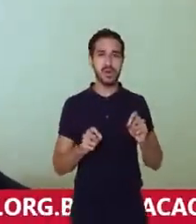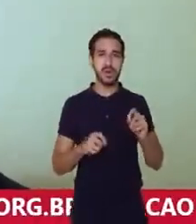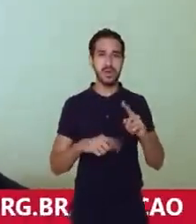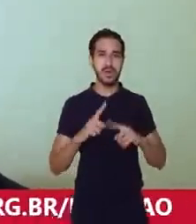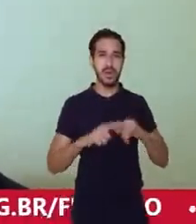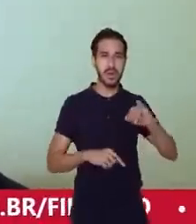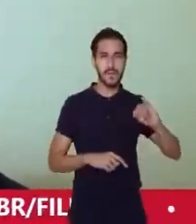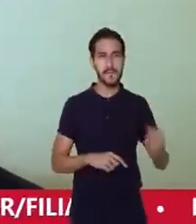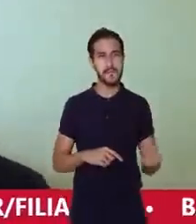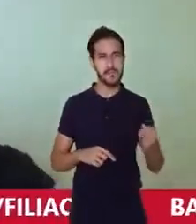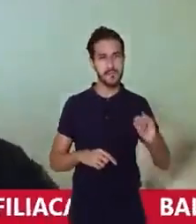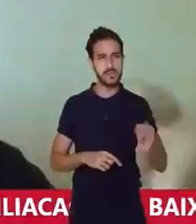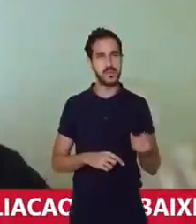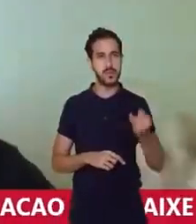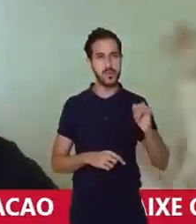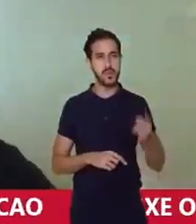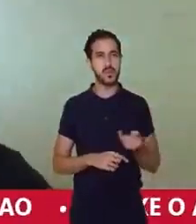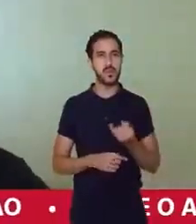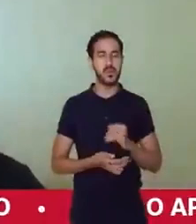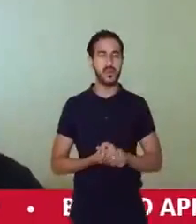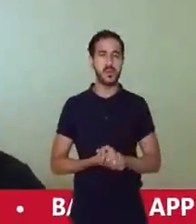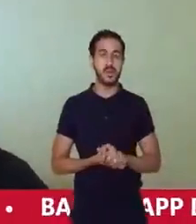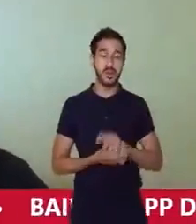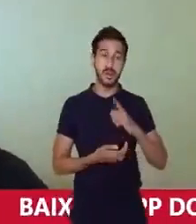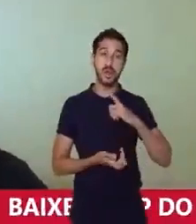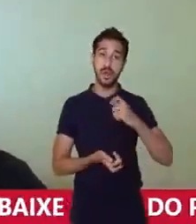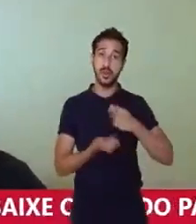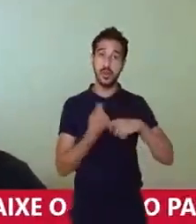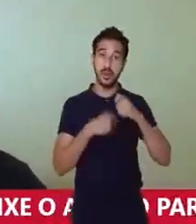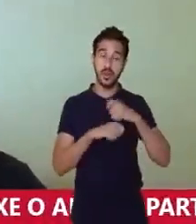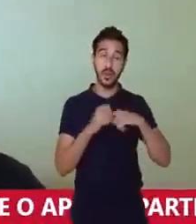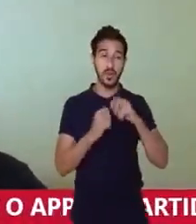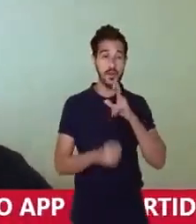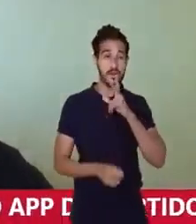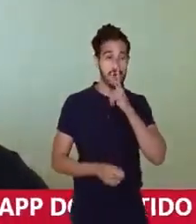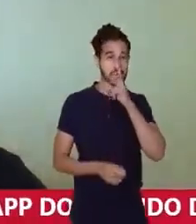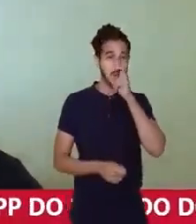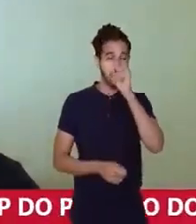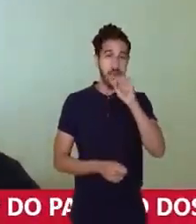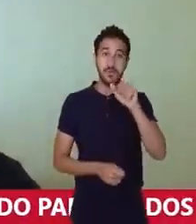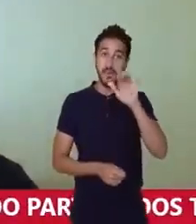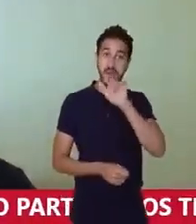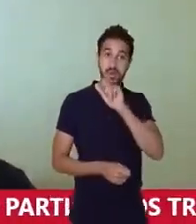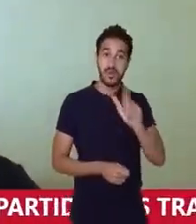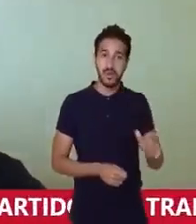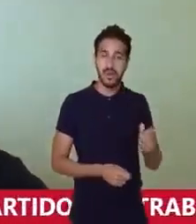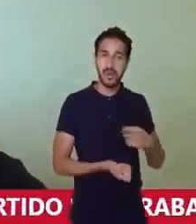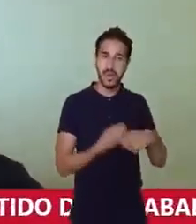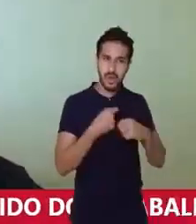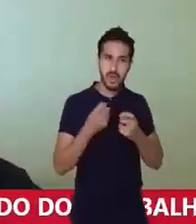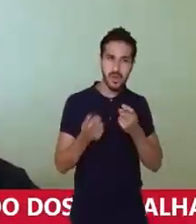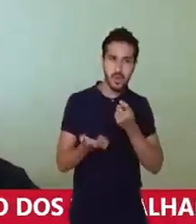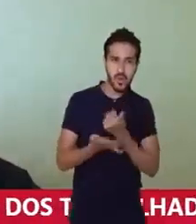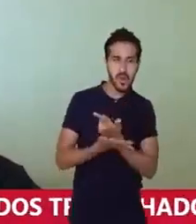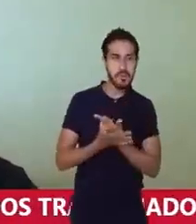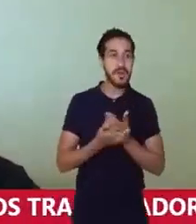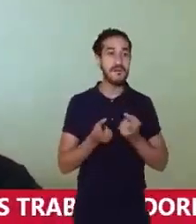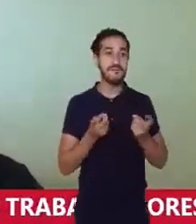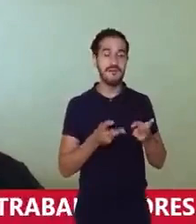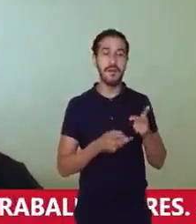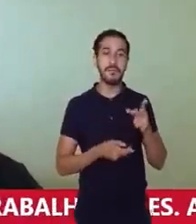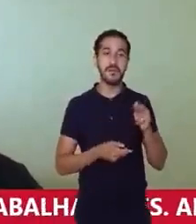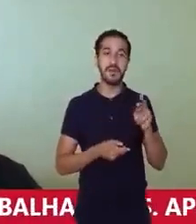objeto de especulação. Há um mercado extremamente, além do mercado de compra e venda de